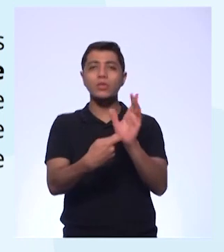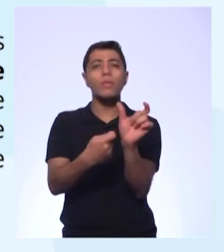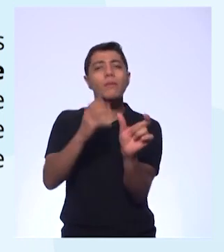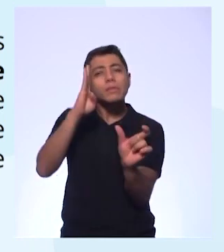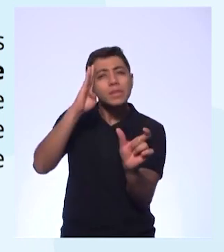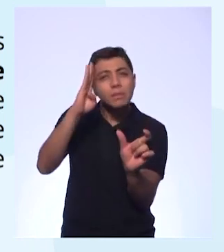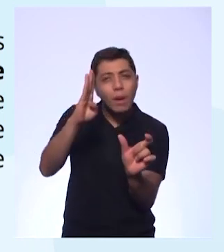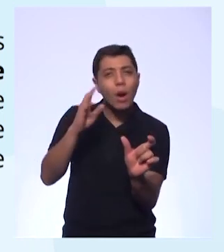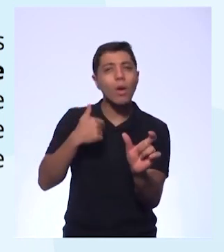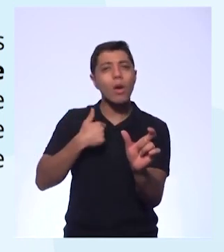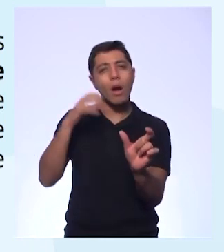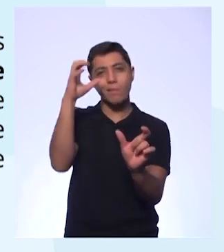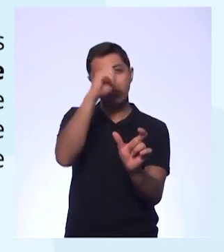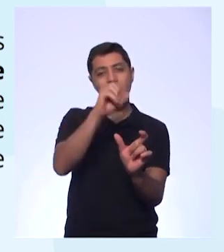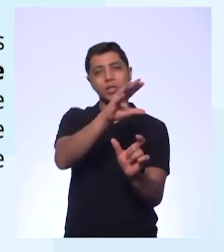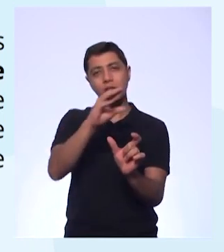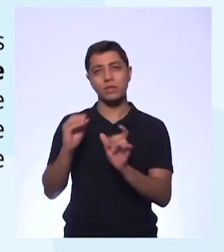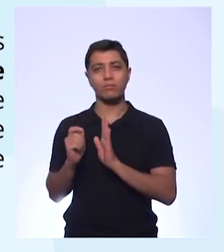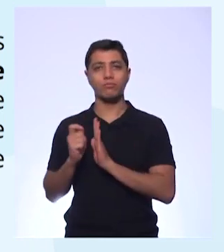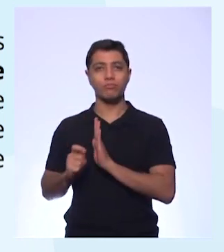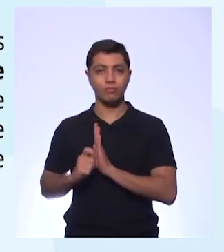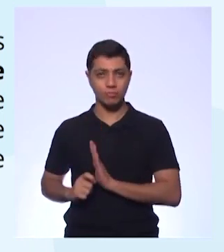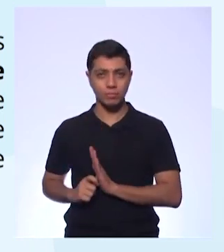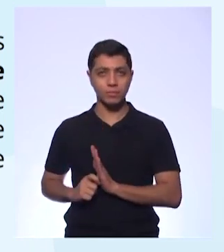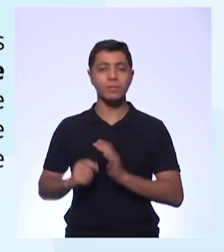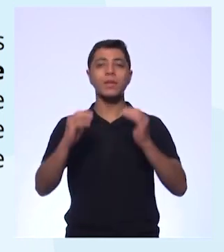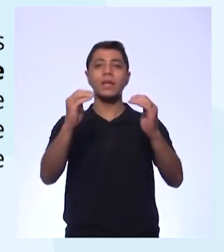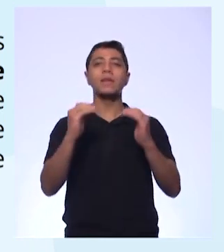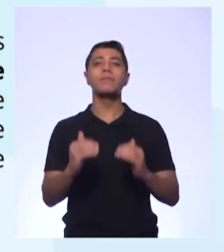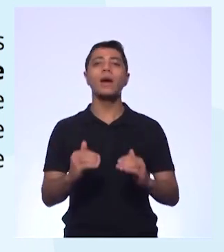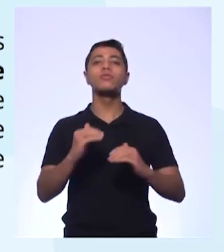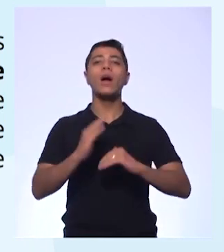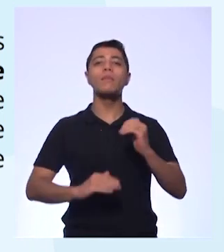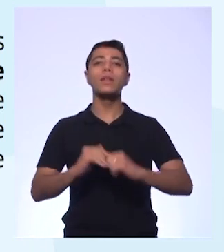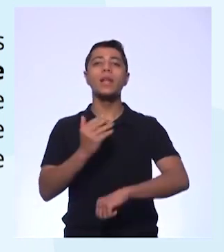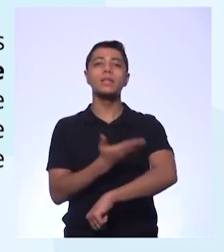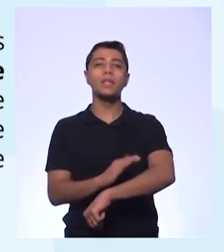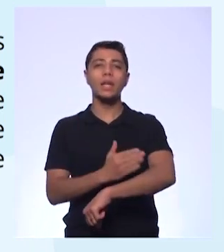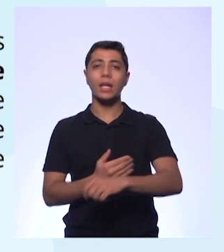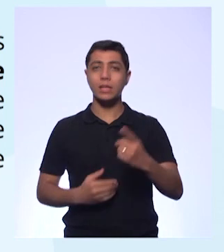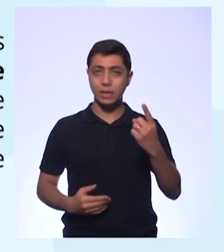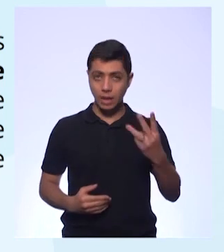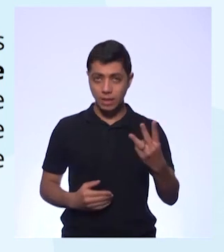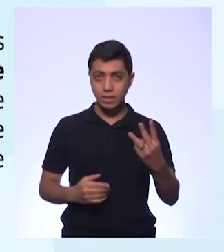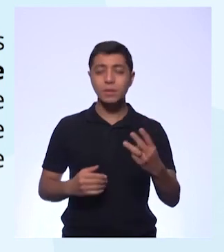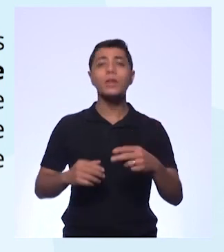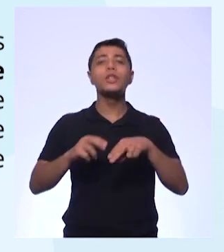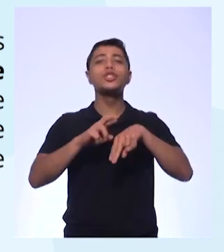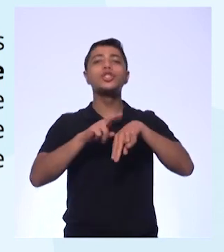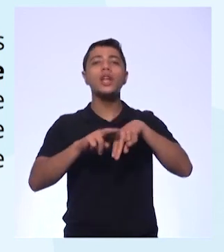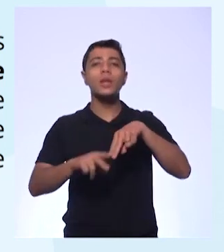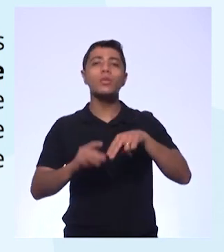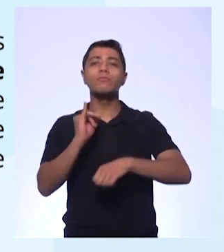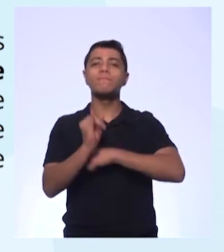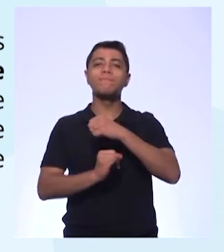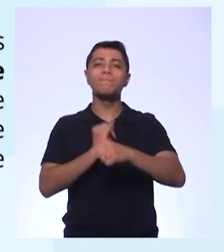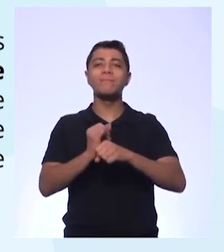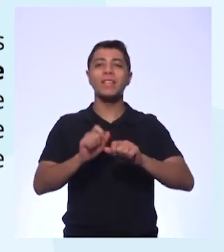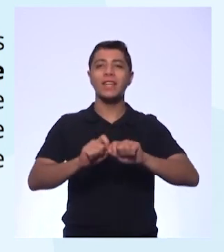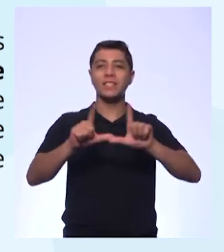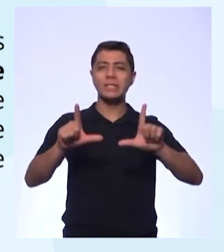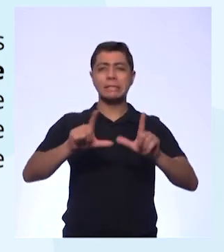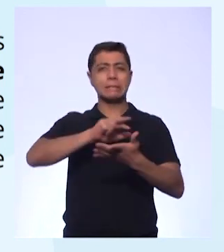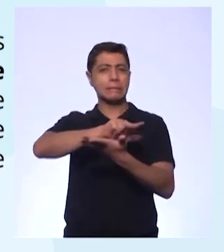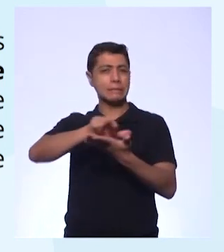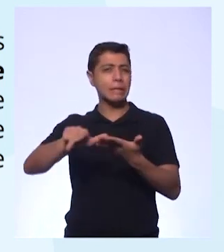Habilidade 13. Reconhecer novos gêneros digitais, como blogs, mensagens instantâneas, tweets,